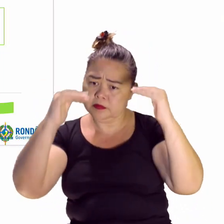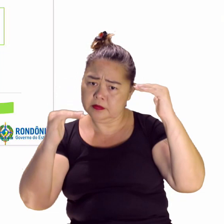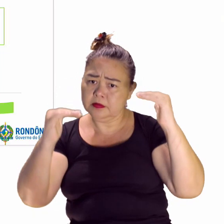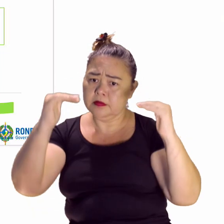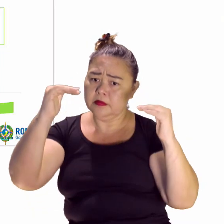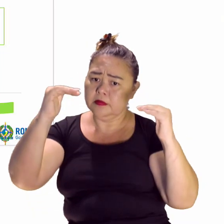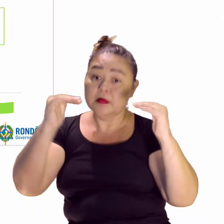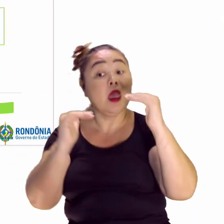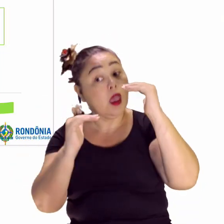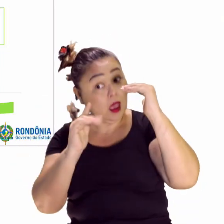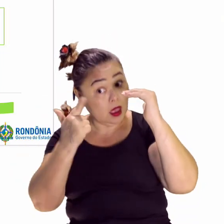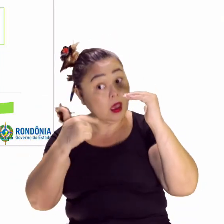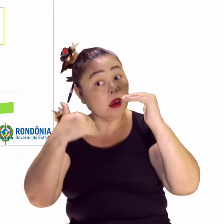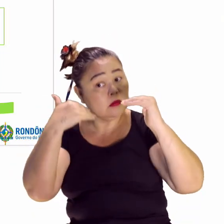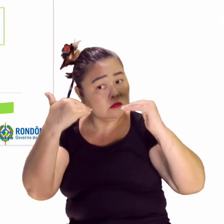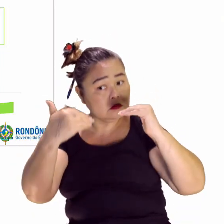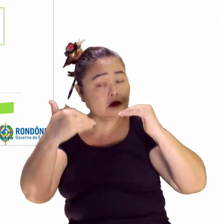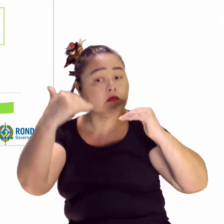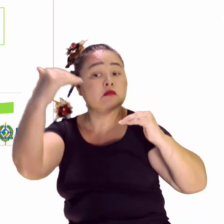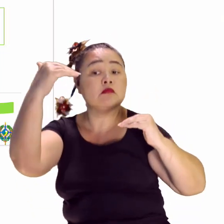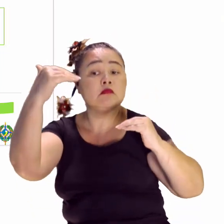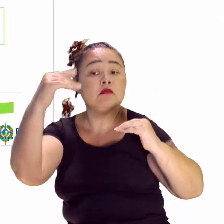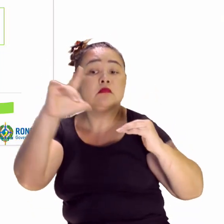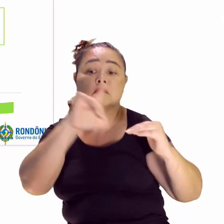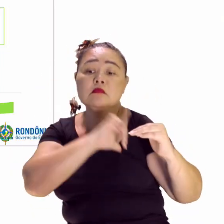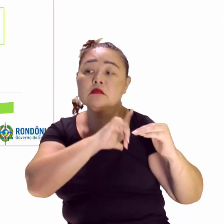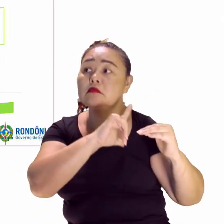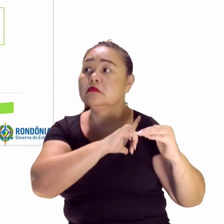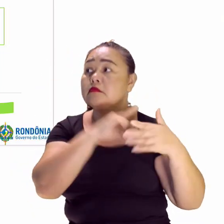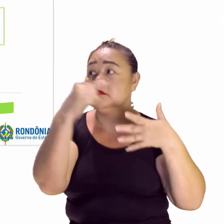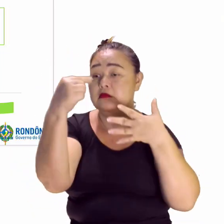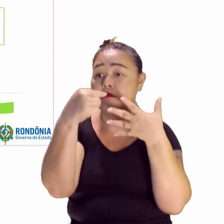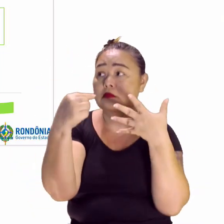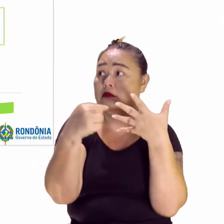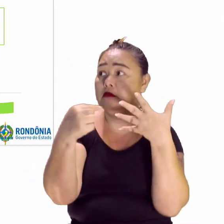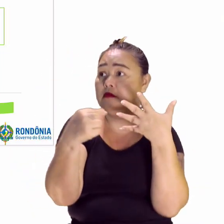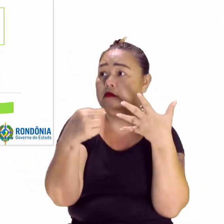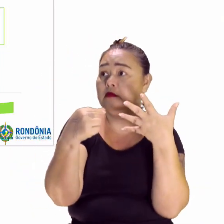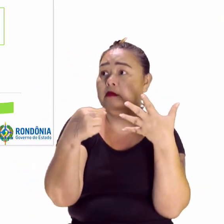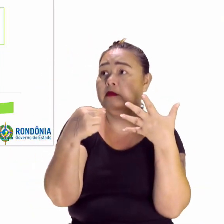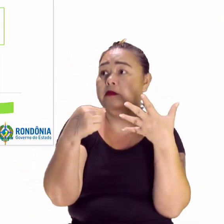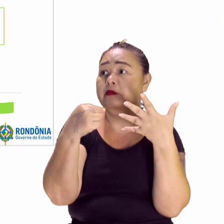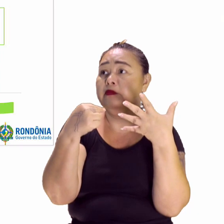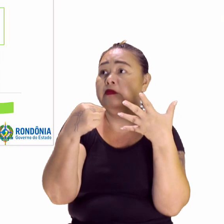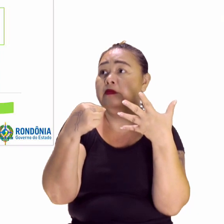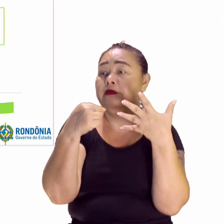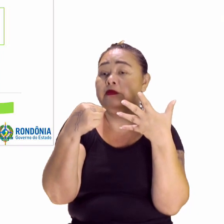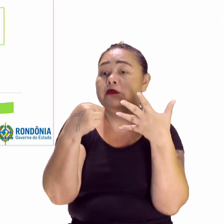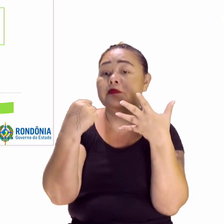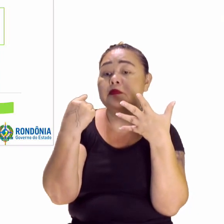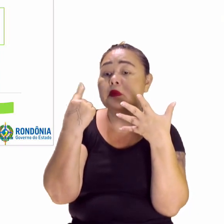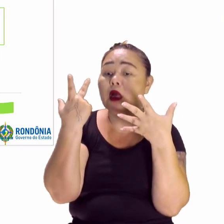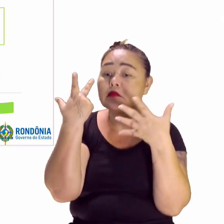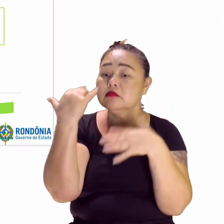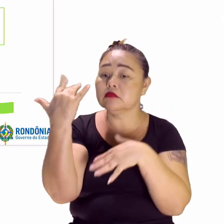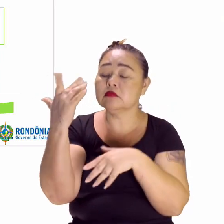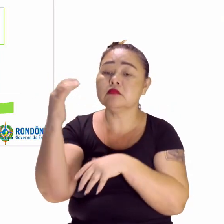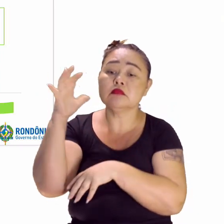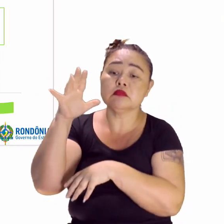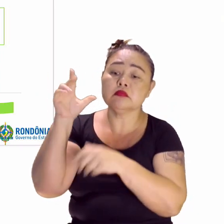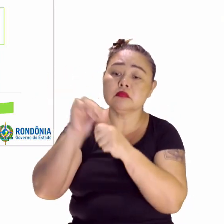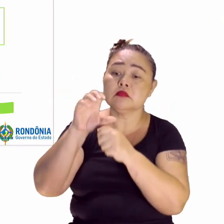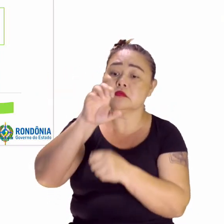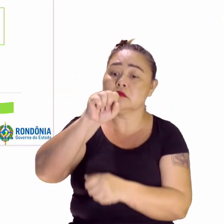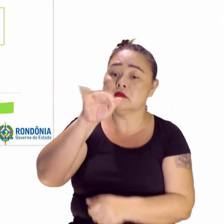é aumentar né sabemos que temos os fatores naturais que vão influenciar